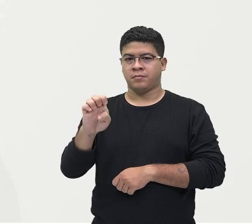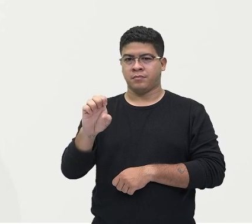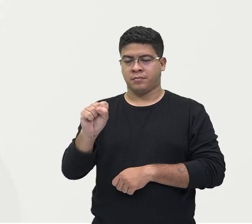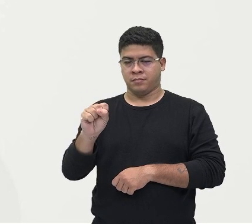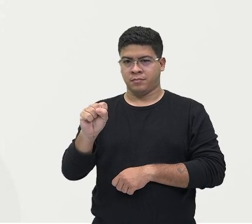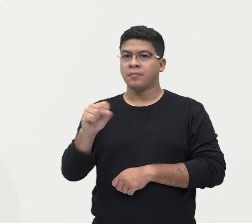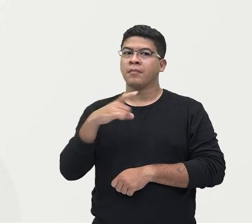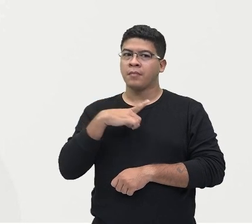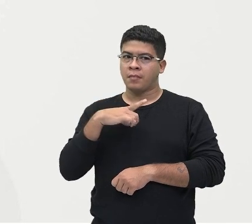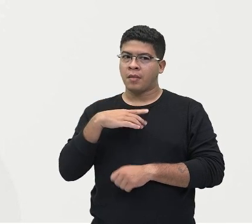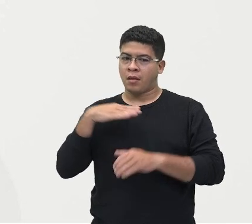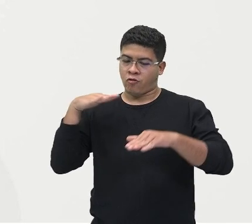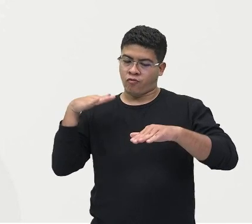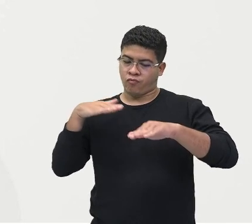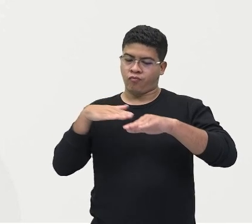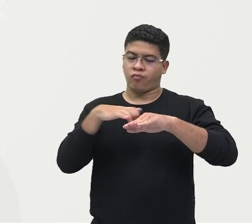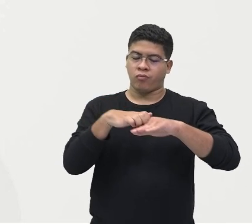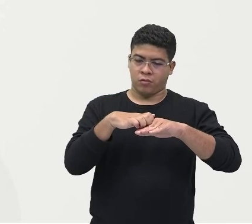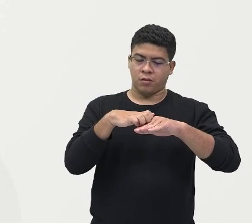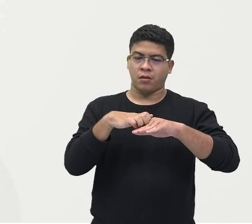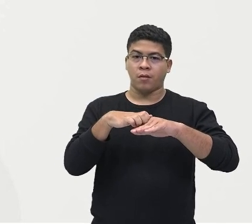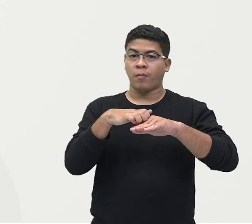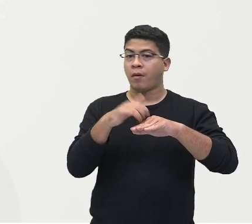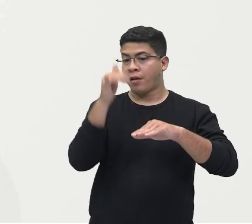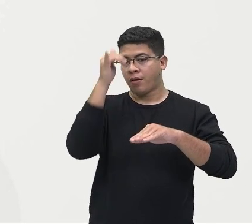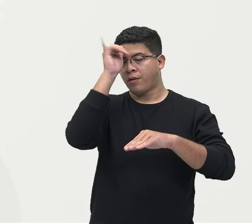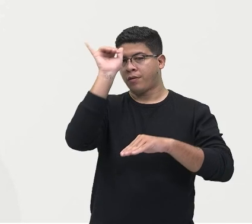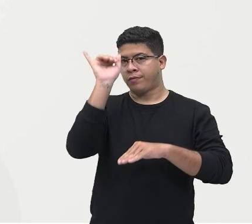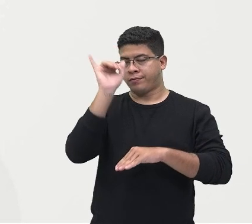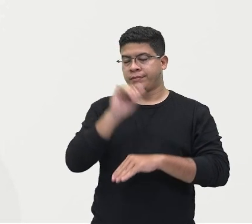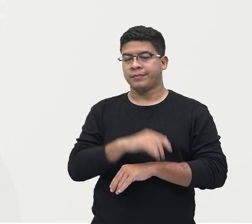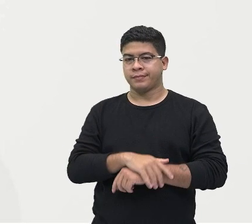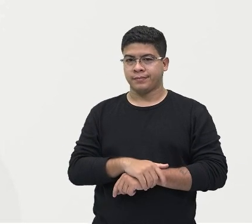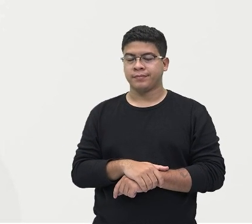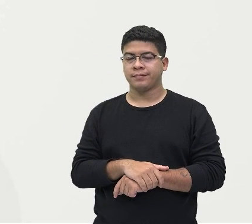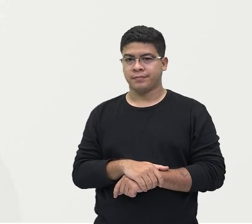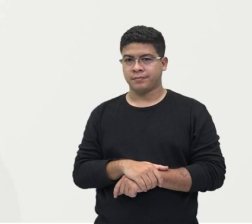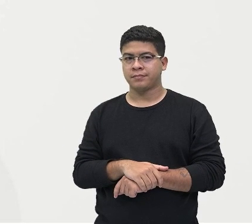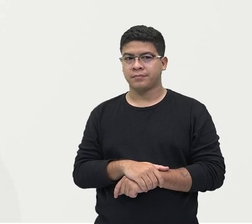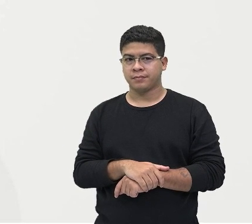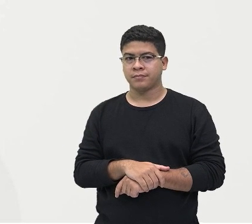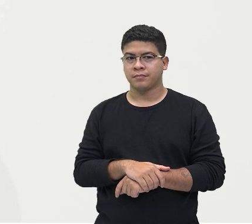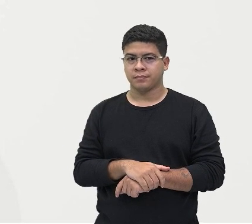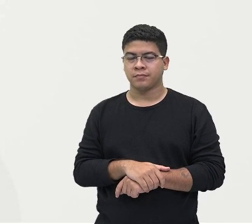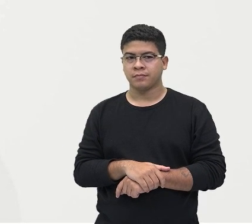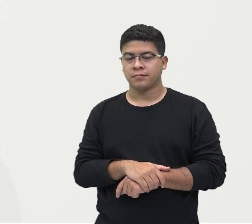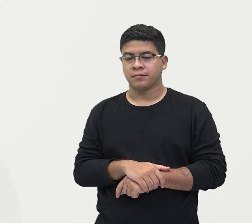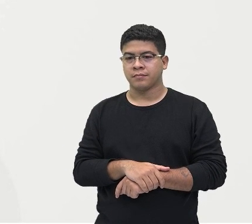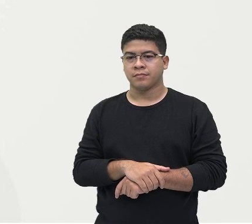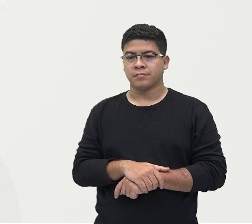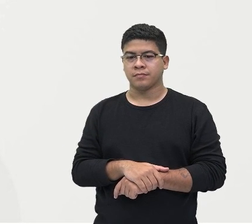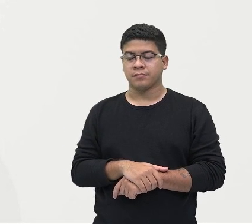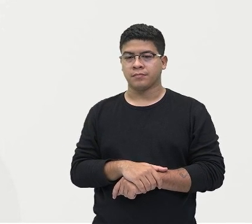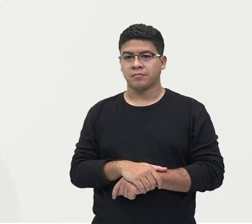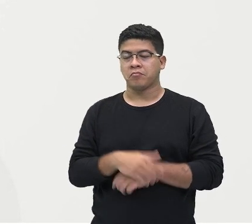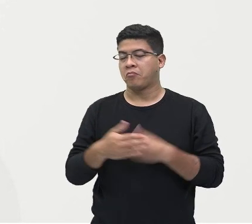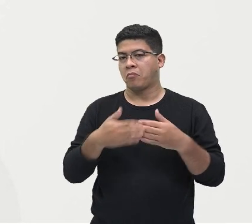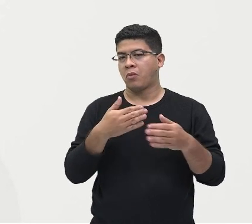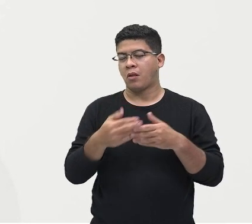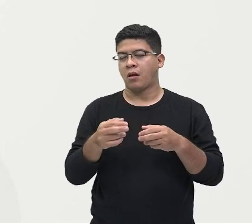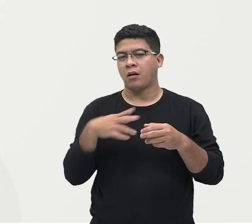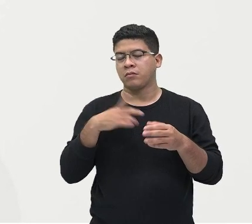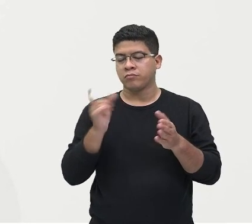inteligência artificial, né, dentro dos automóveis, dentro dos veículos, para que eles possam evitar